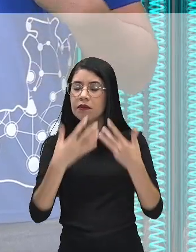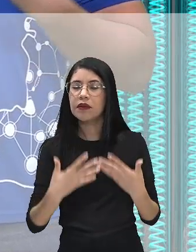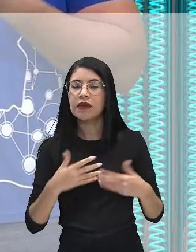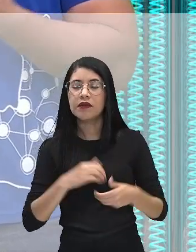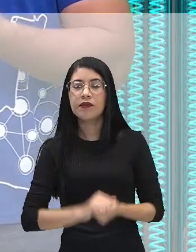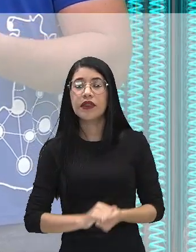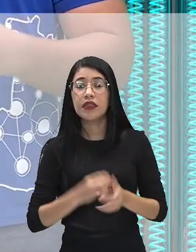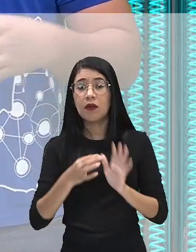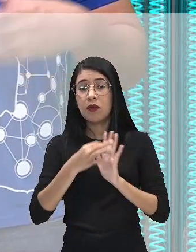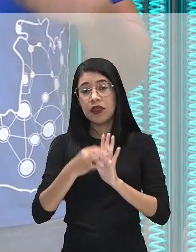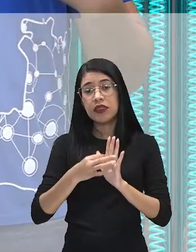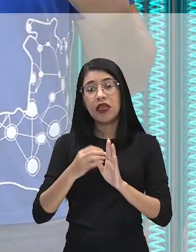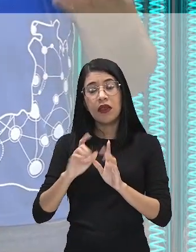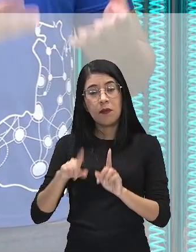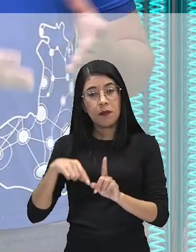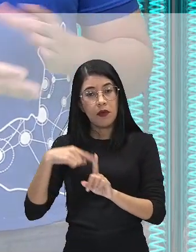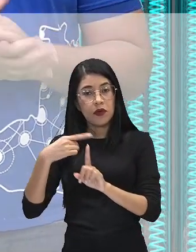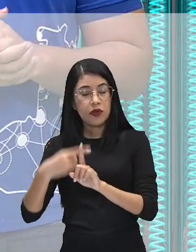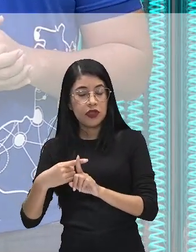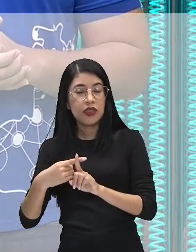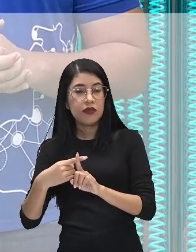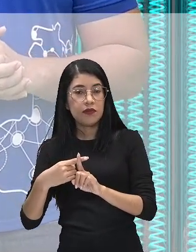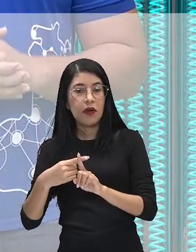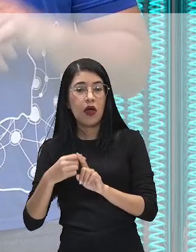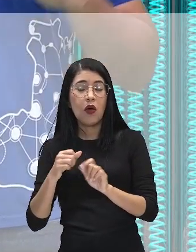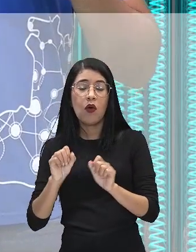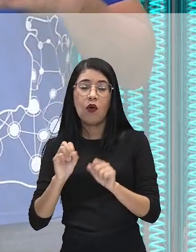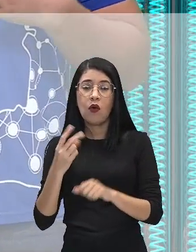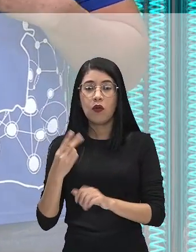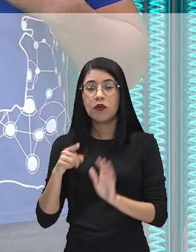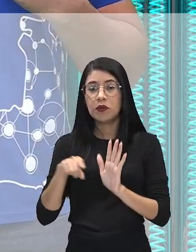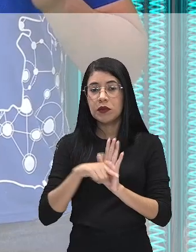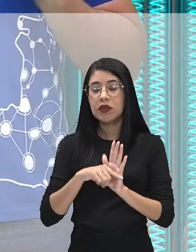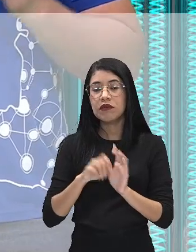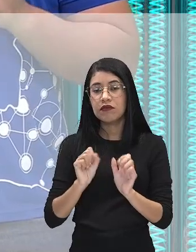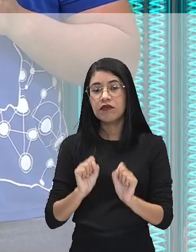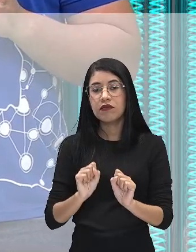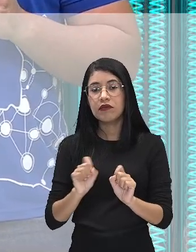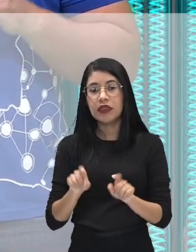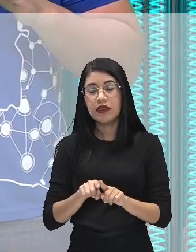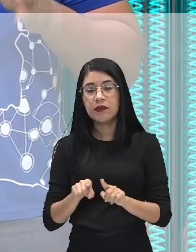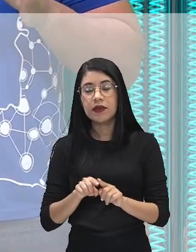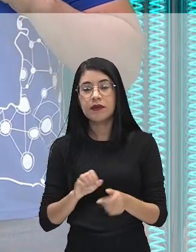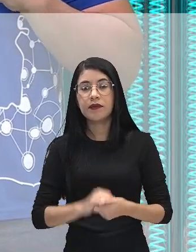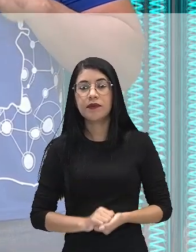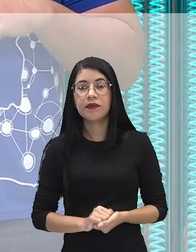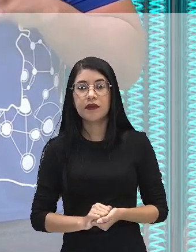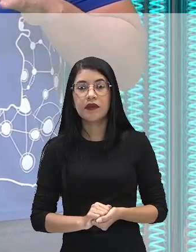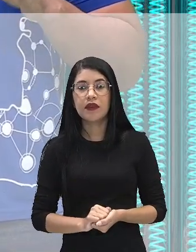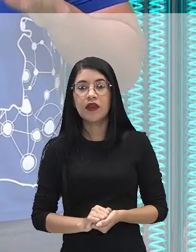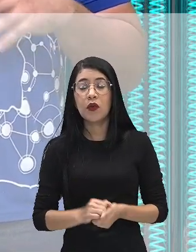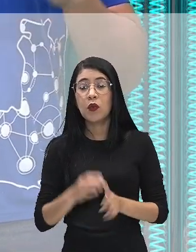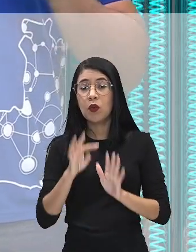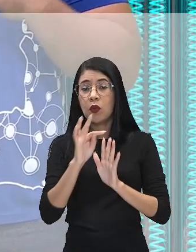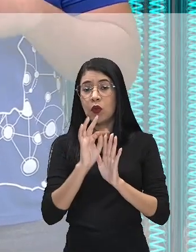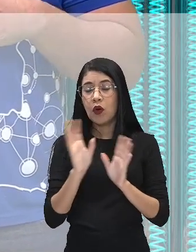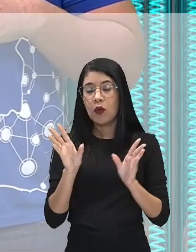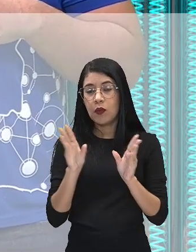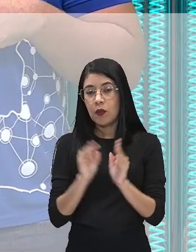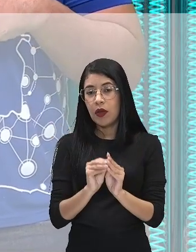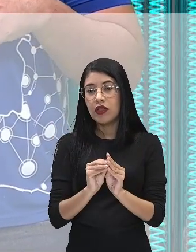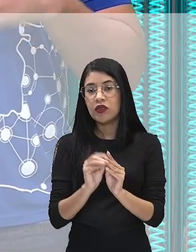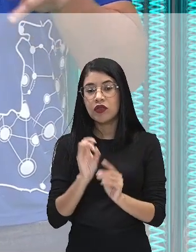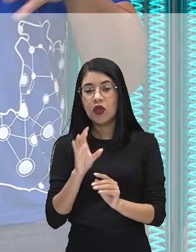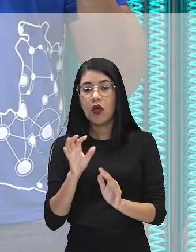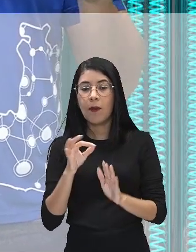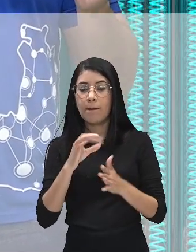elas podem ser positivas ou negativas. No entanto, um texto ele só vai possuir, uma resenha ela só vai possuir